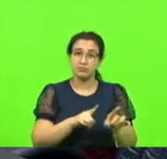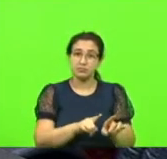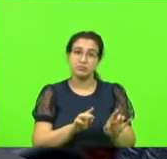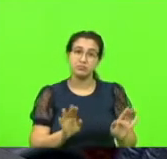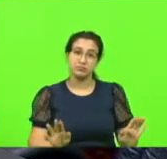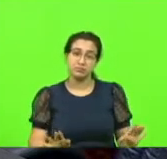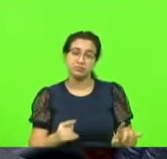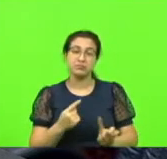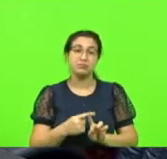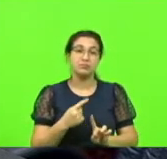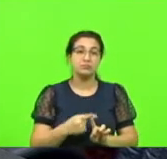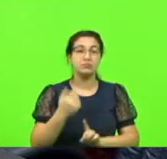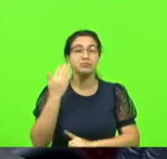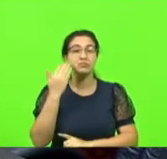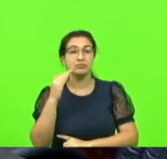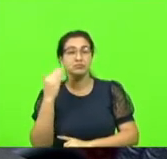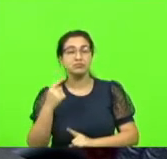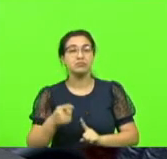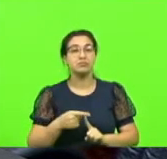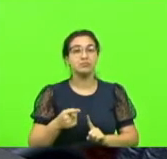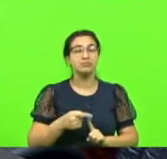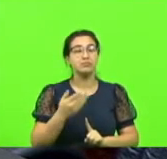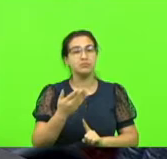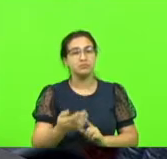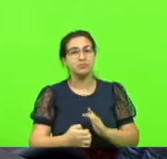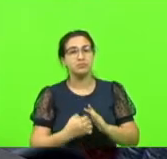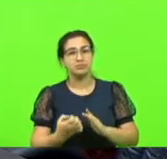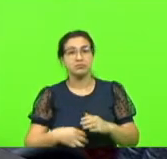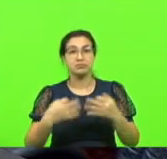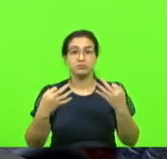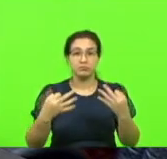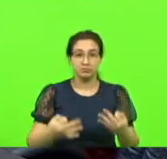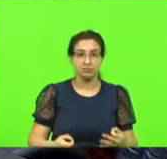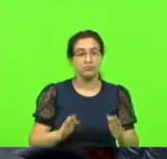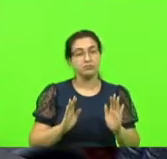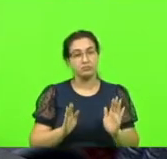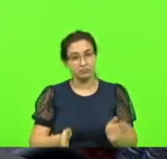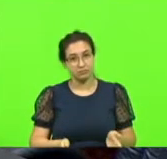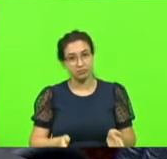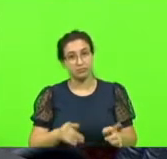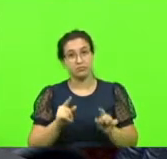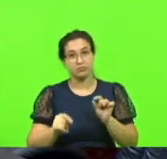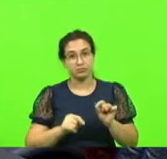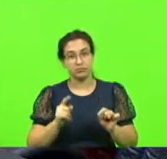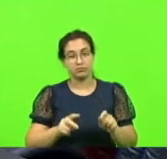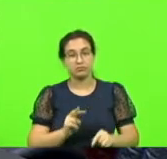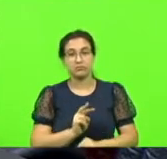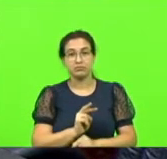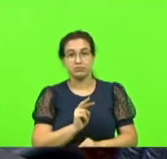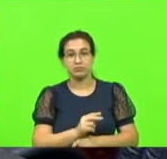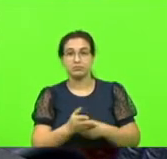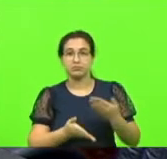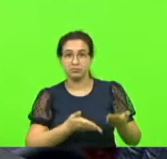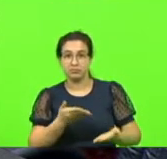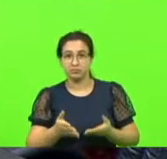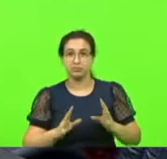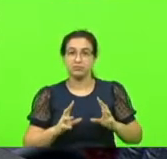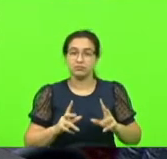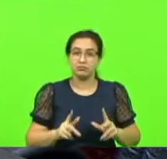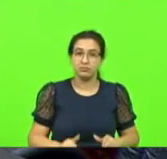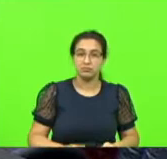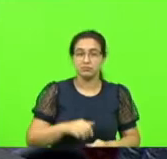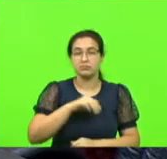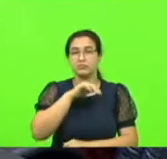por entender que, primeiro, a SIDASC está cumprindo o papel dela, que é o de proteger o status sanitário e